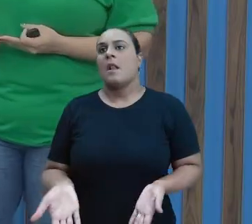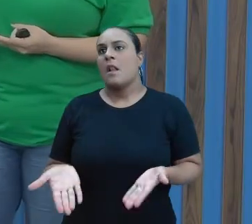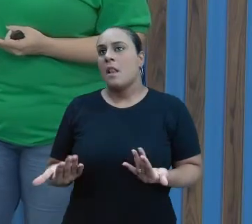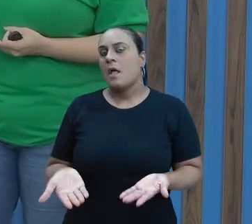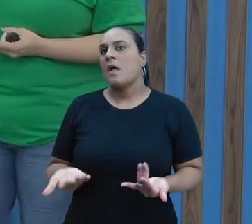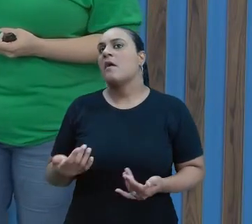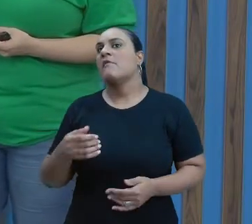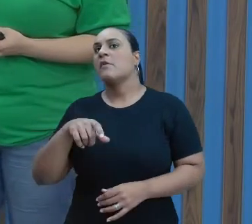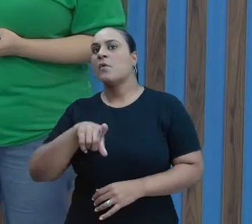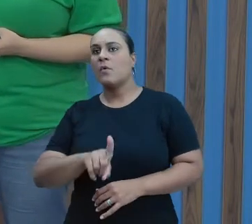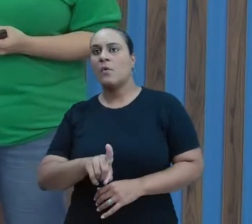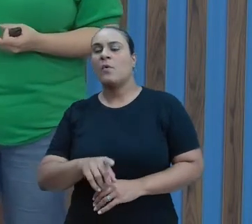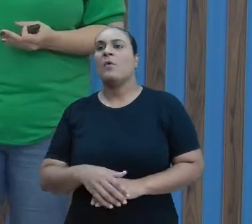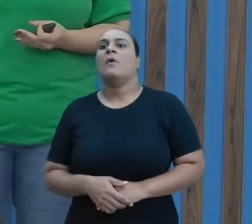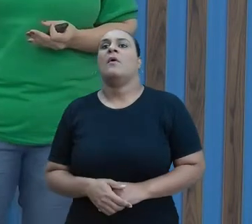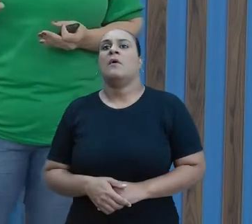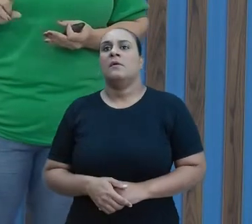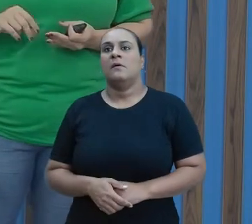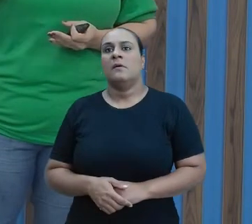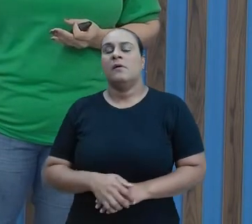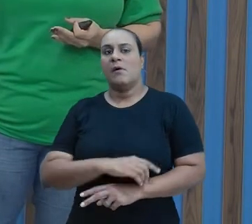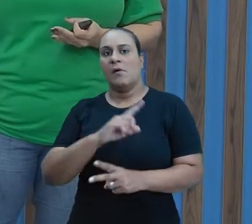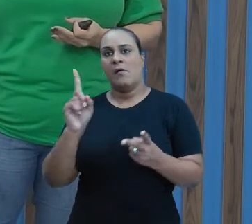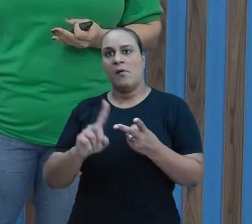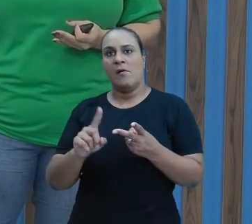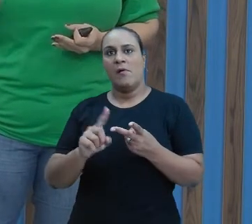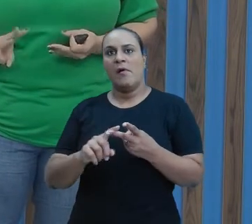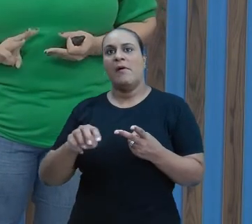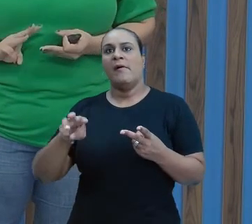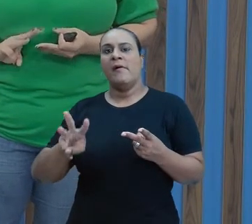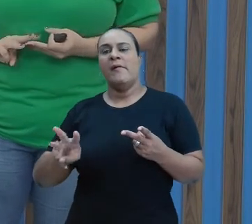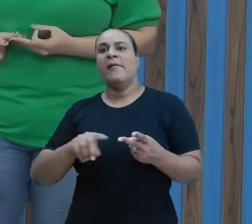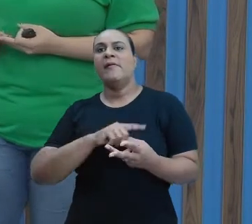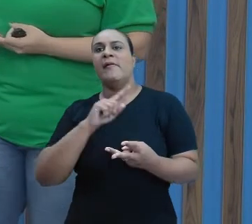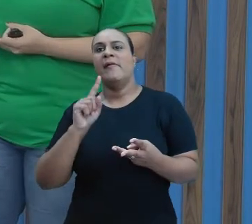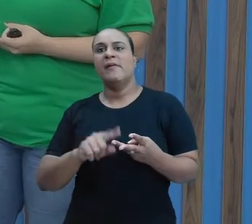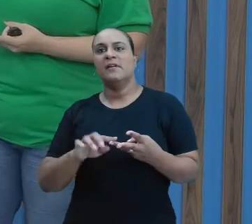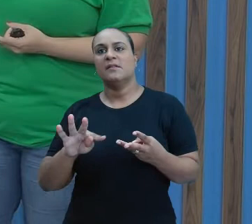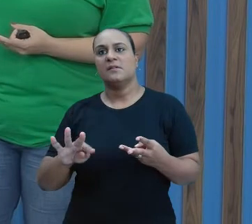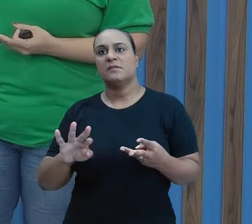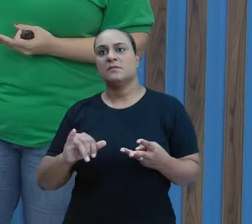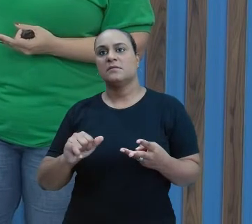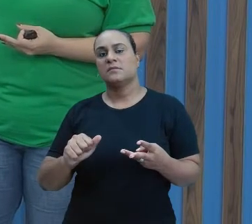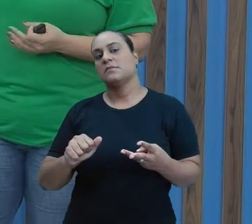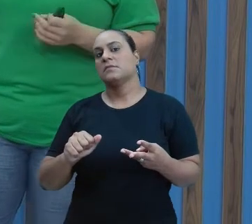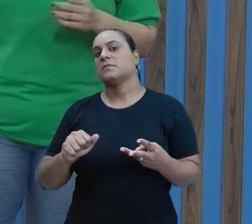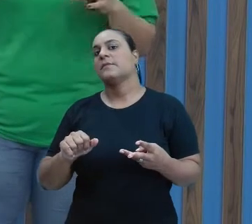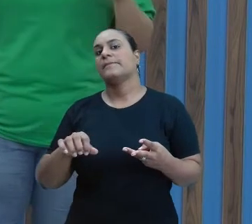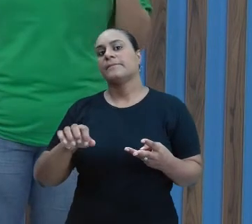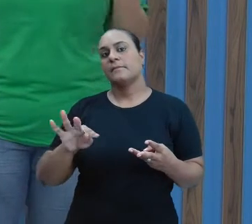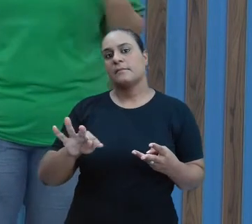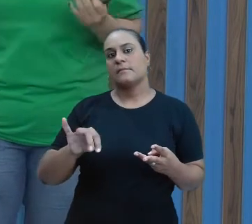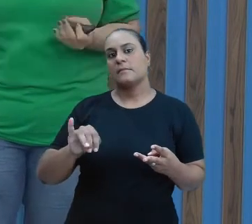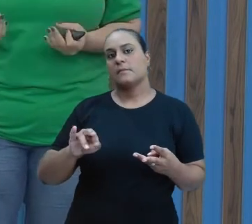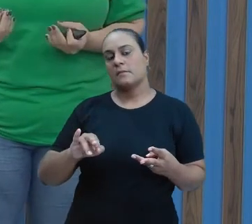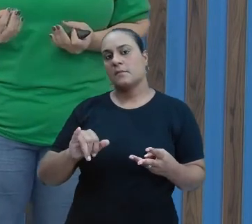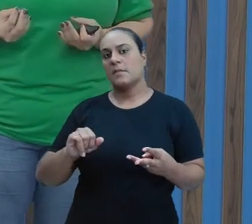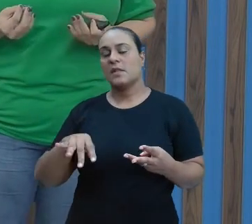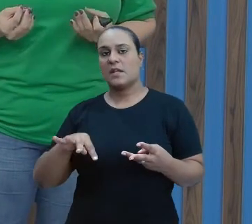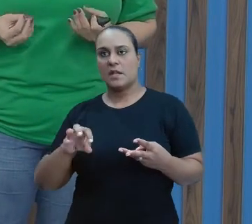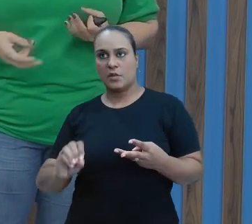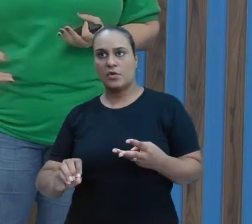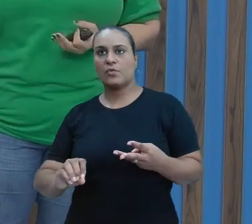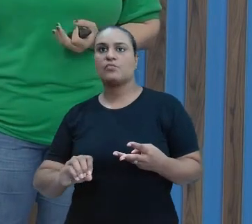do número de massa, o deutério 2 e o trítio 3, tá? E o trítio aí, que é o menos abundante